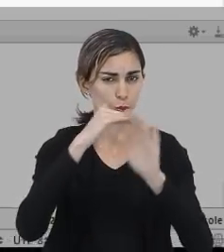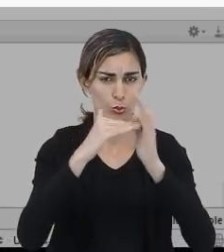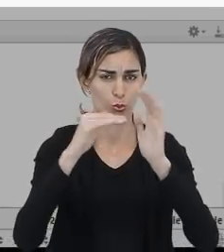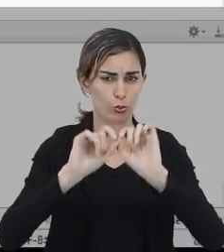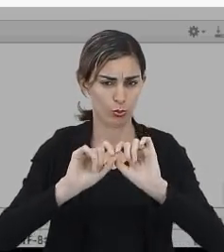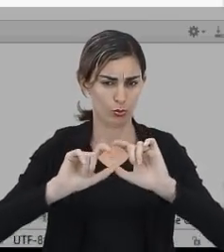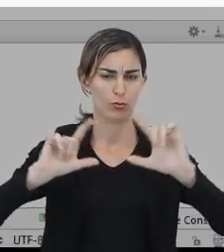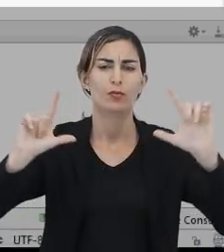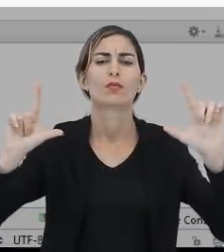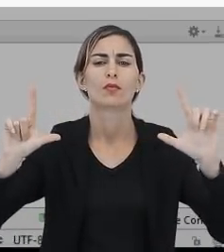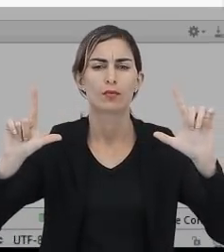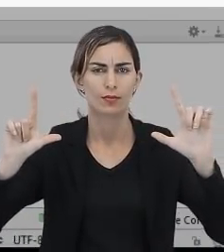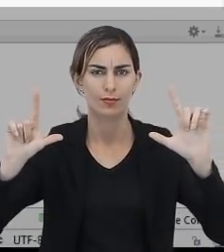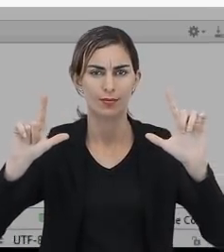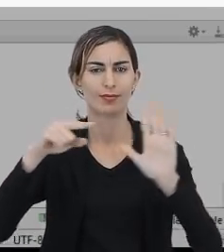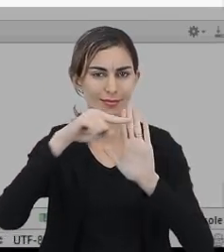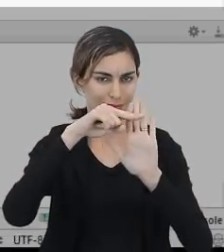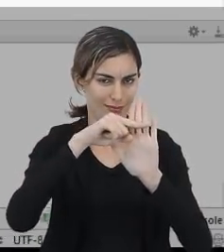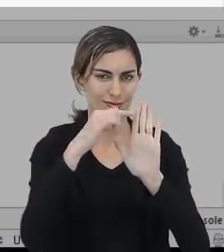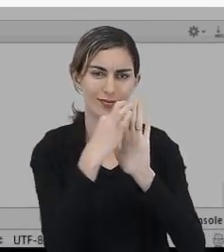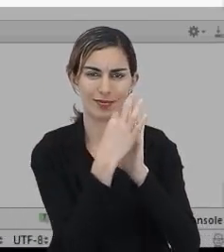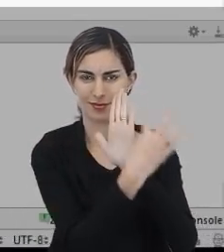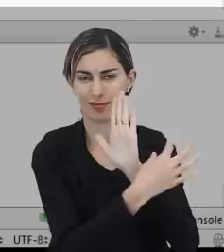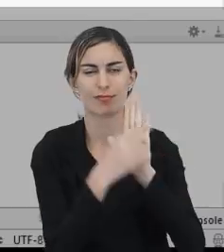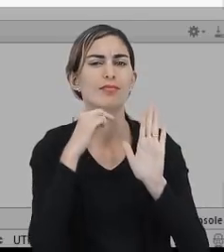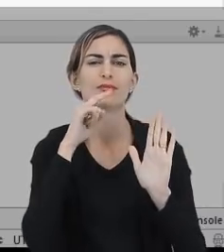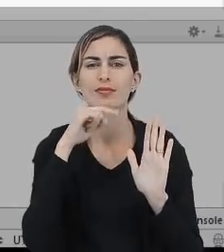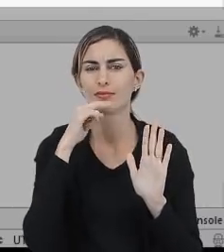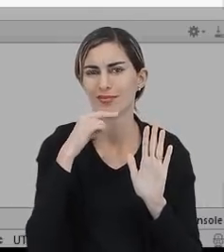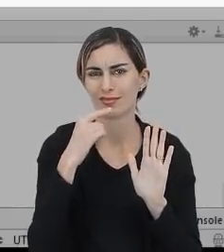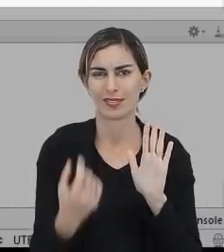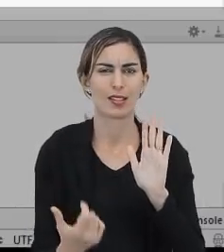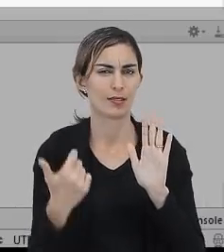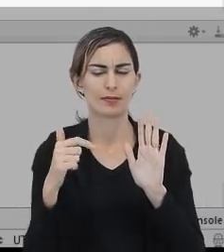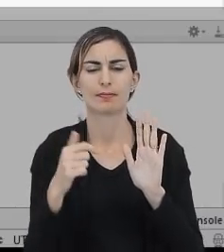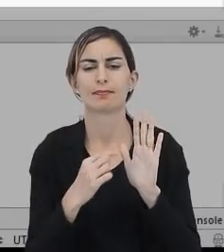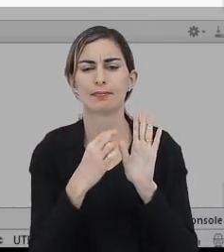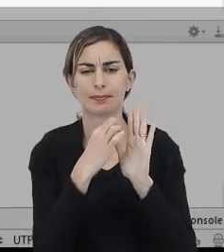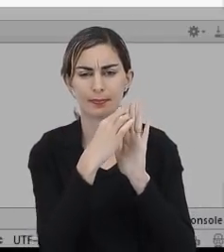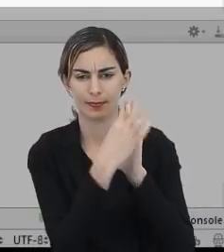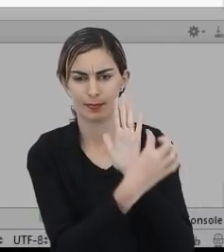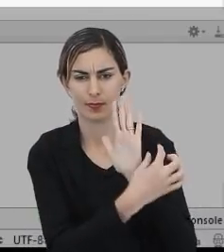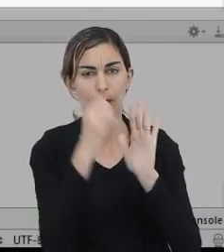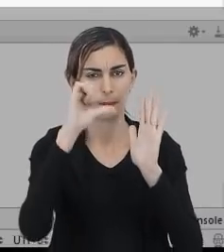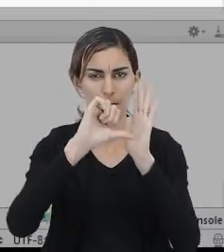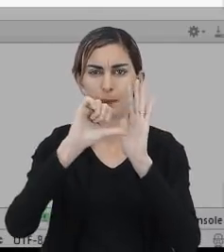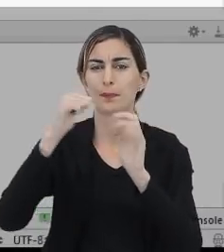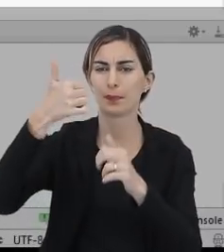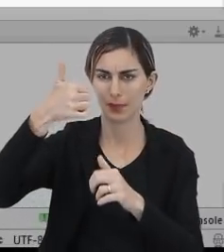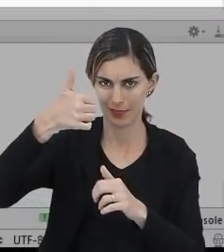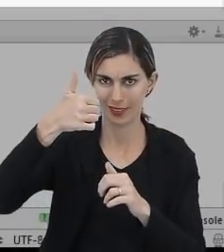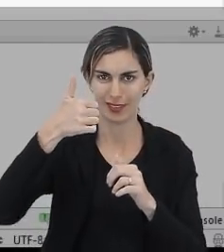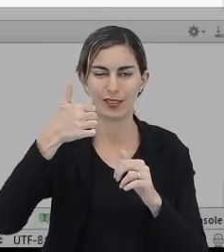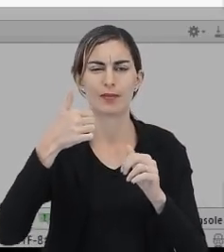gente tentar usar o elemento aqui, ele não vai existir. Primeiro ele